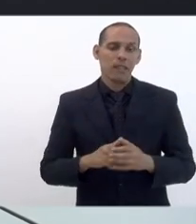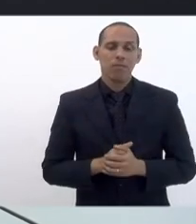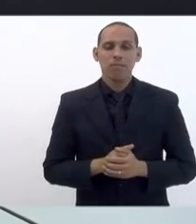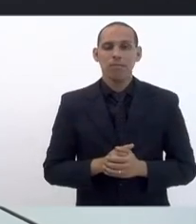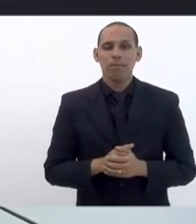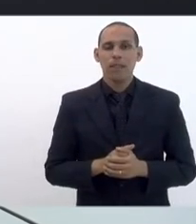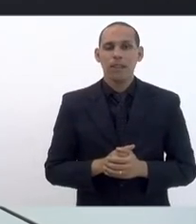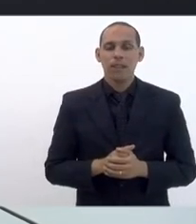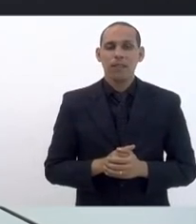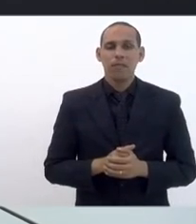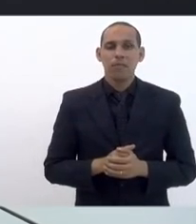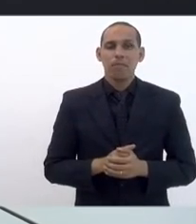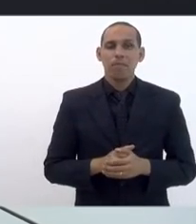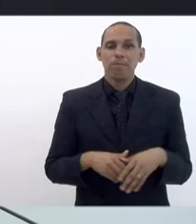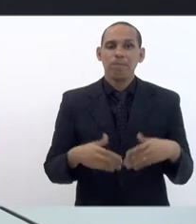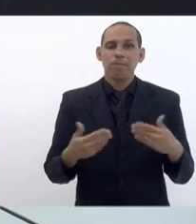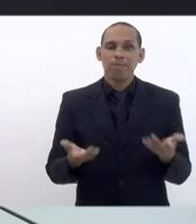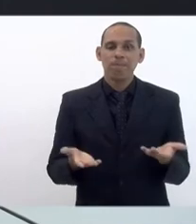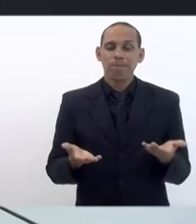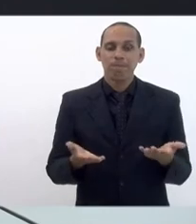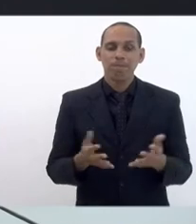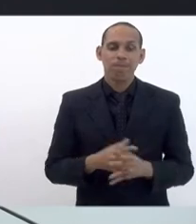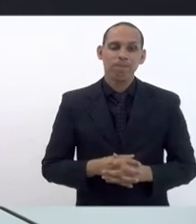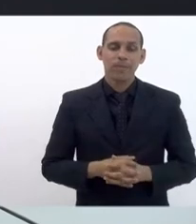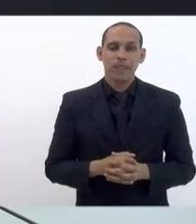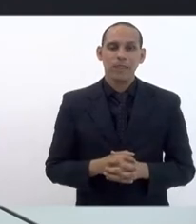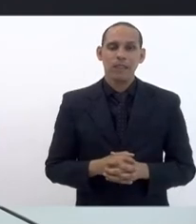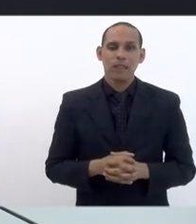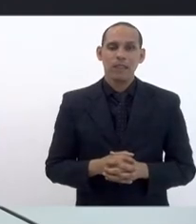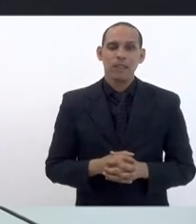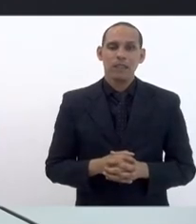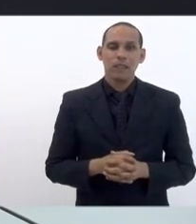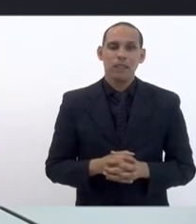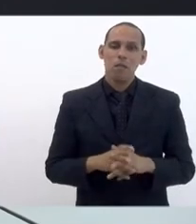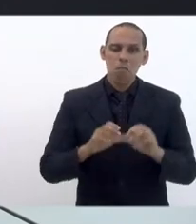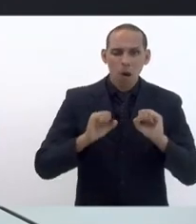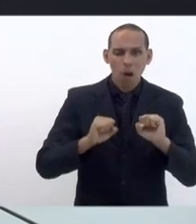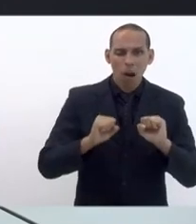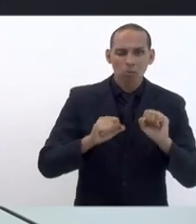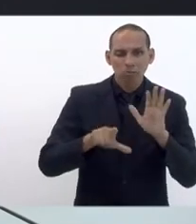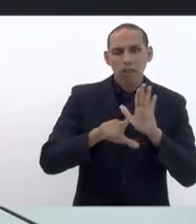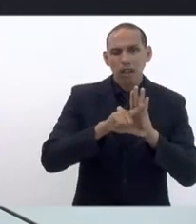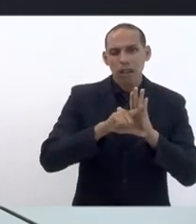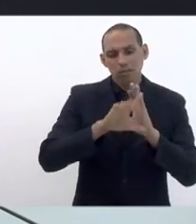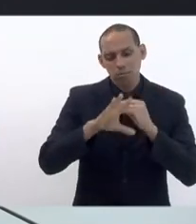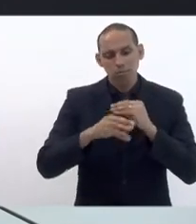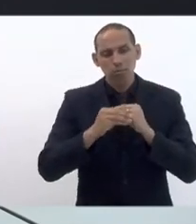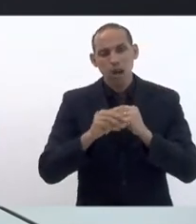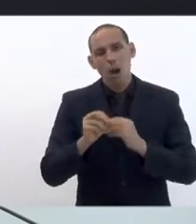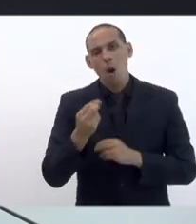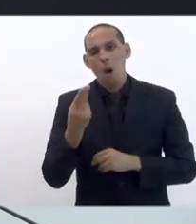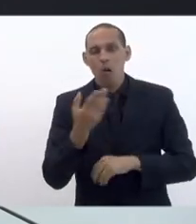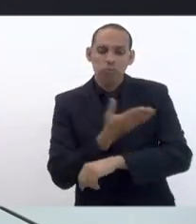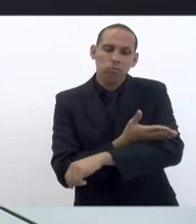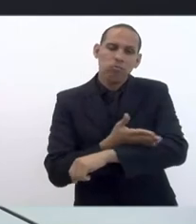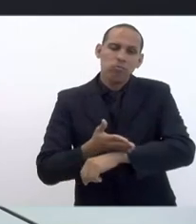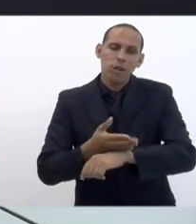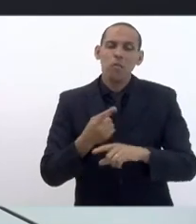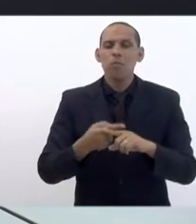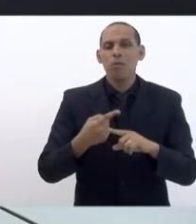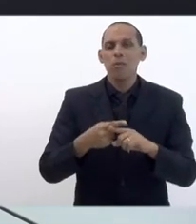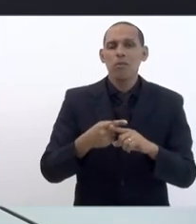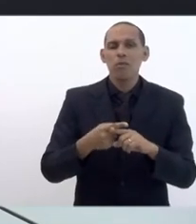Então, com essa questão... Isso pode tanto ser uma lei complementar como pode ser uma ordinária, porque é a lei